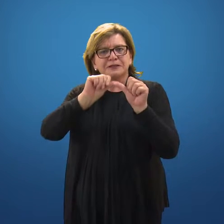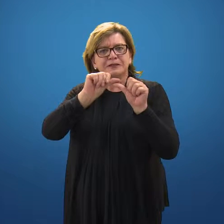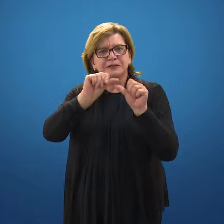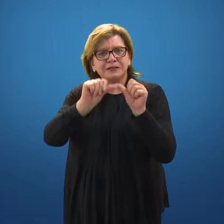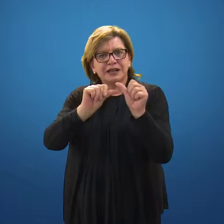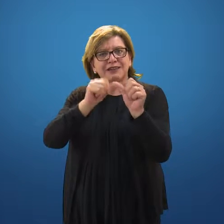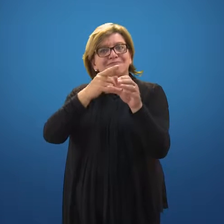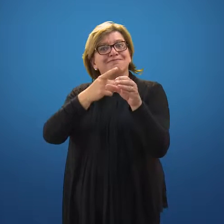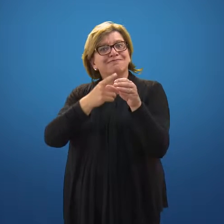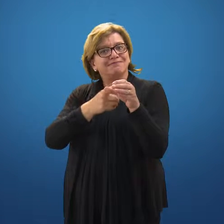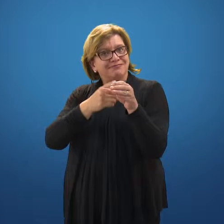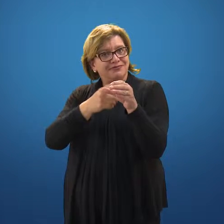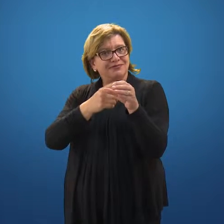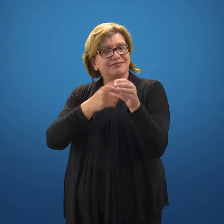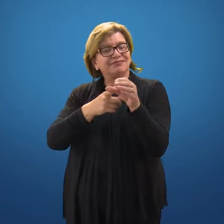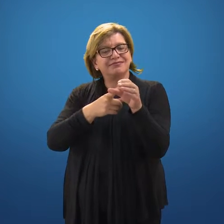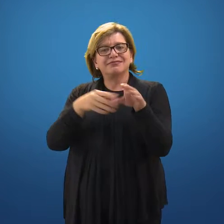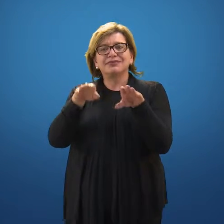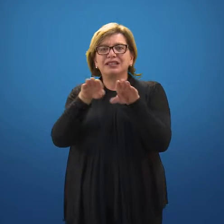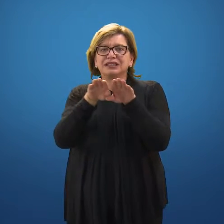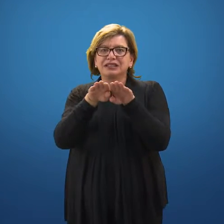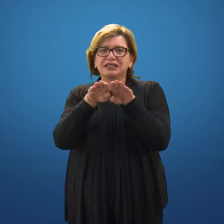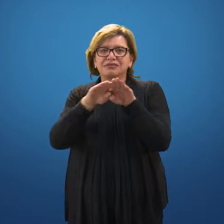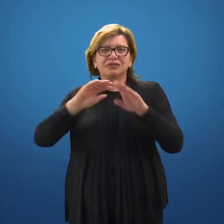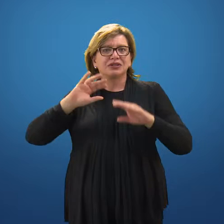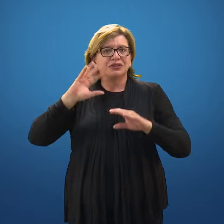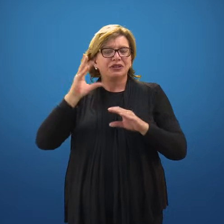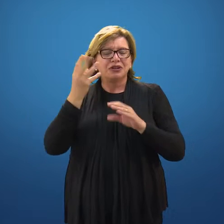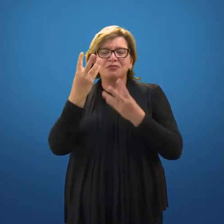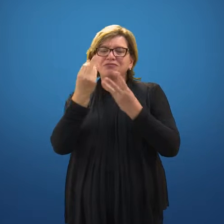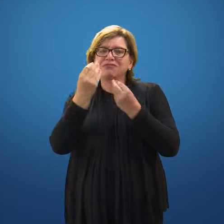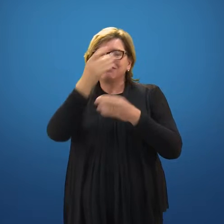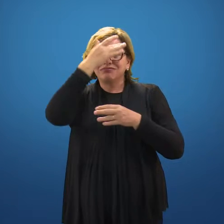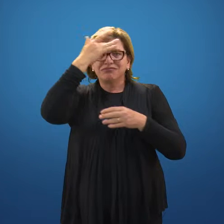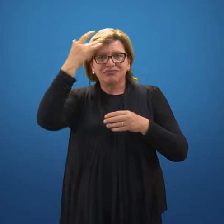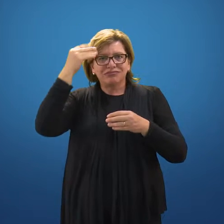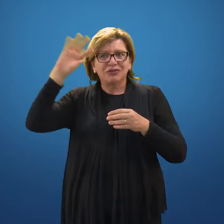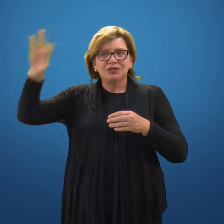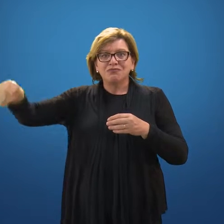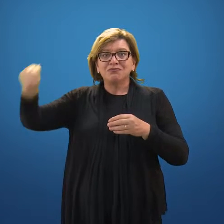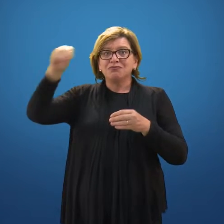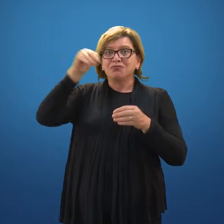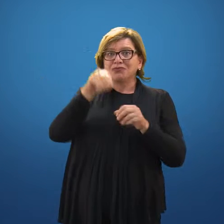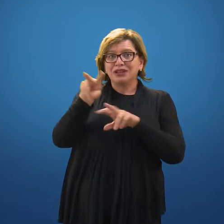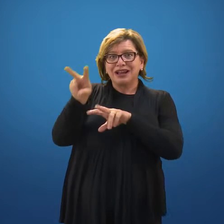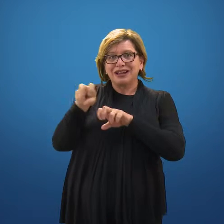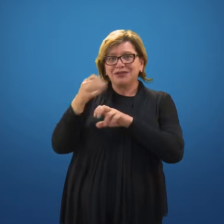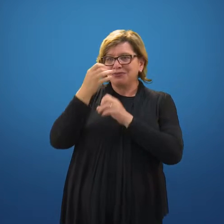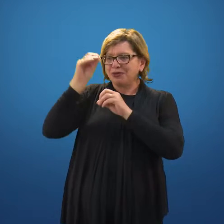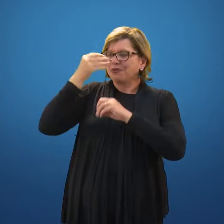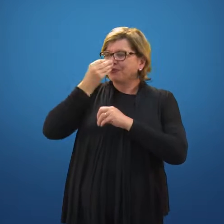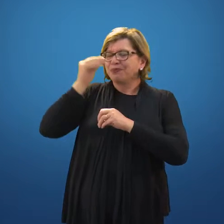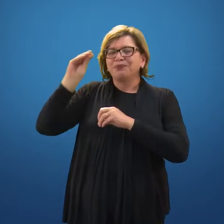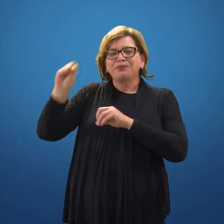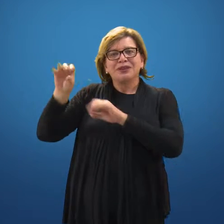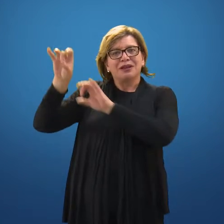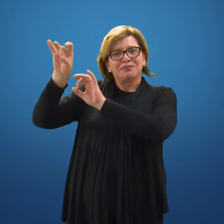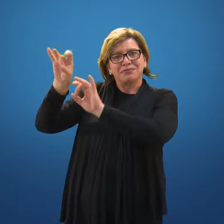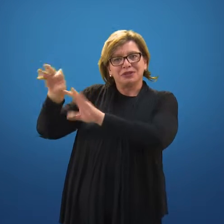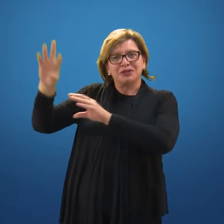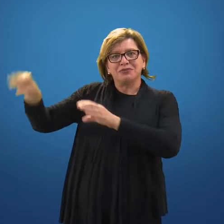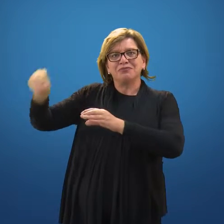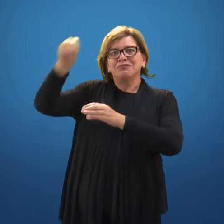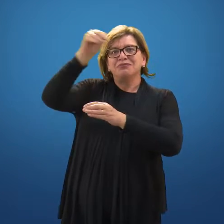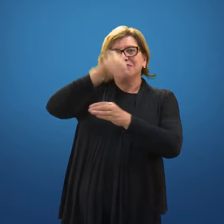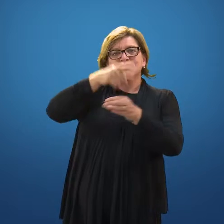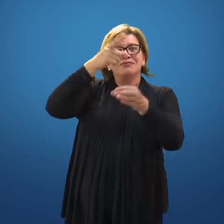das cidades, também provocado pelo êxodo rural na Europa Ocidental. Com todas essas mudanças surge